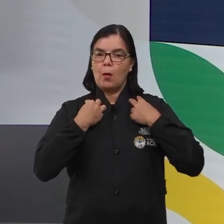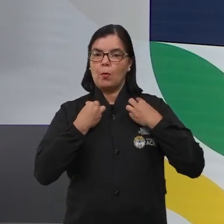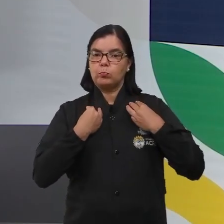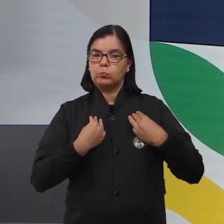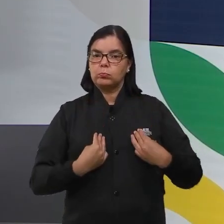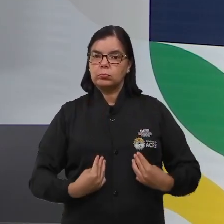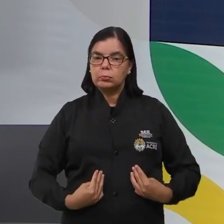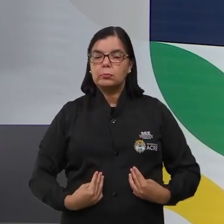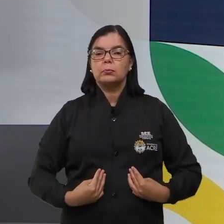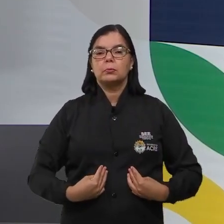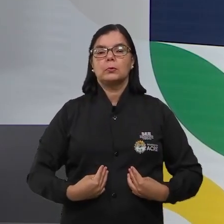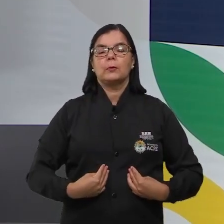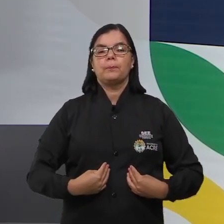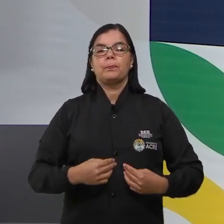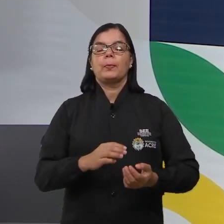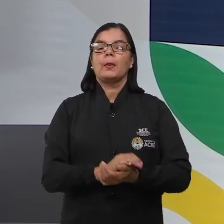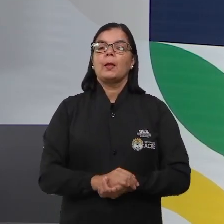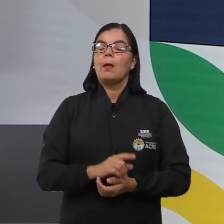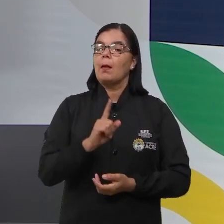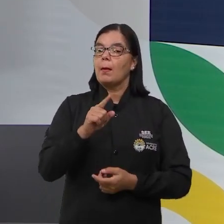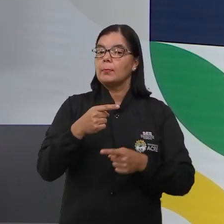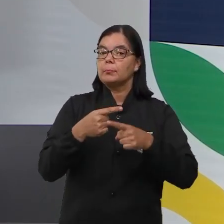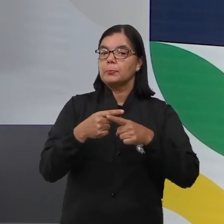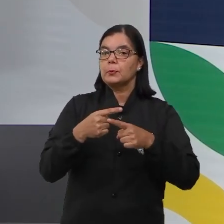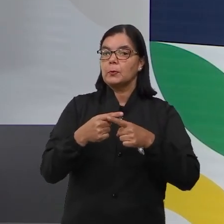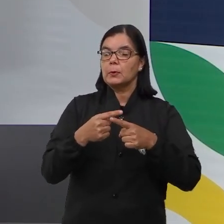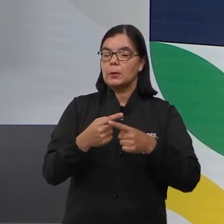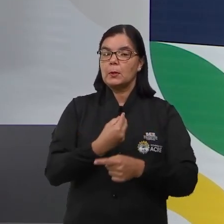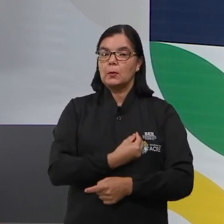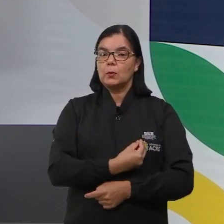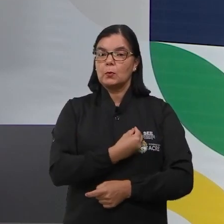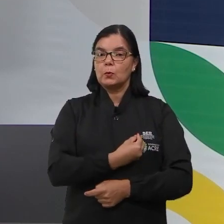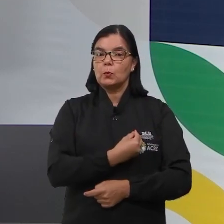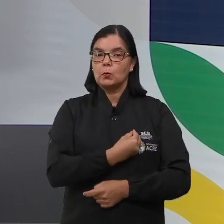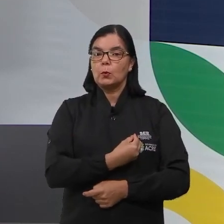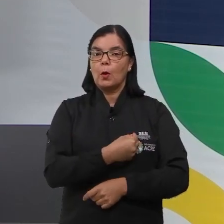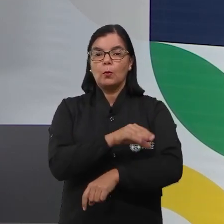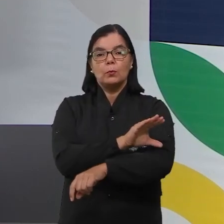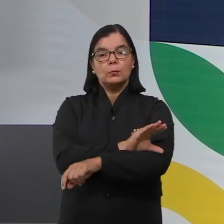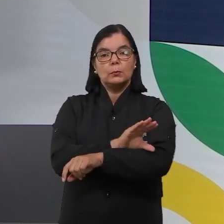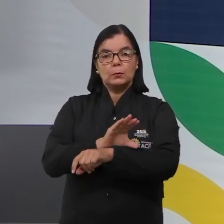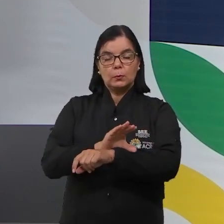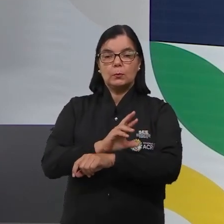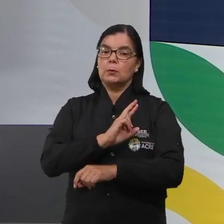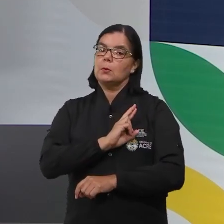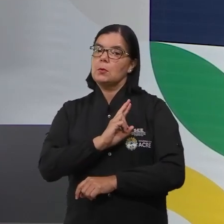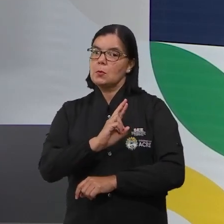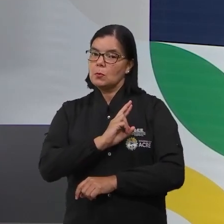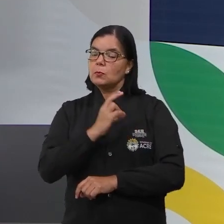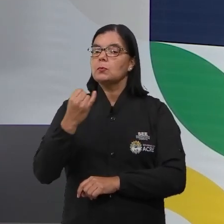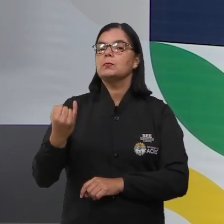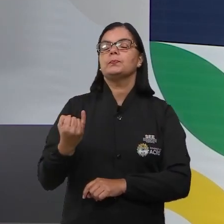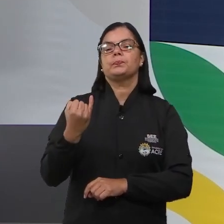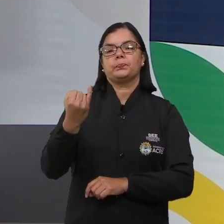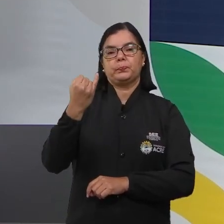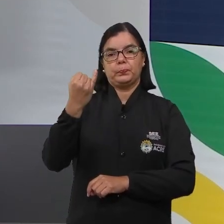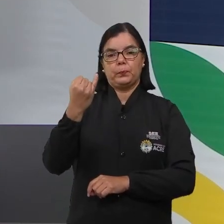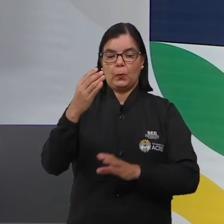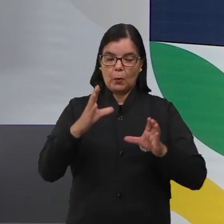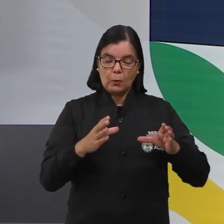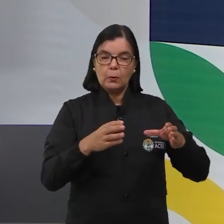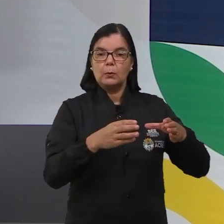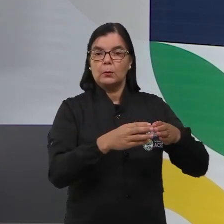artesanais, principalmente na pele, é porque eles estão vivendo um momento cultural, religioso muito importante na sua